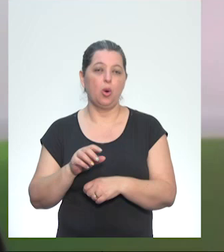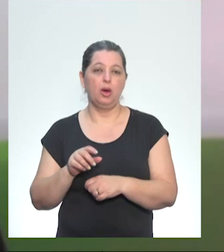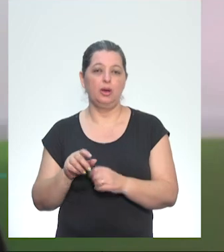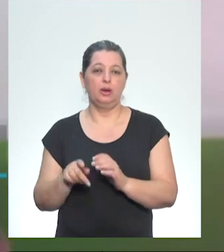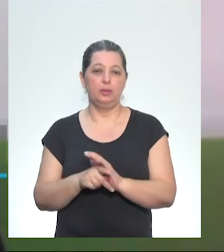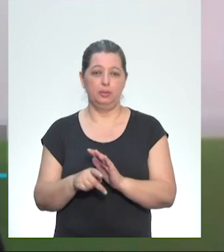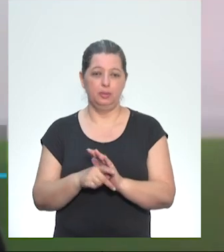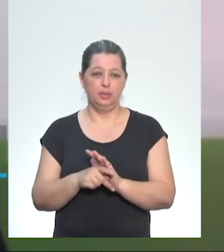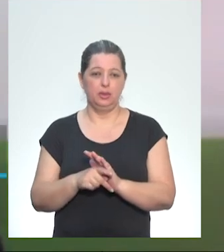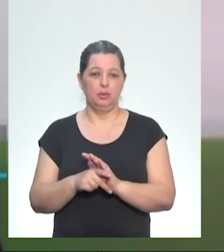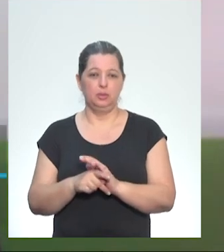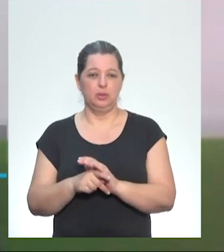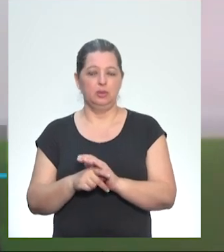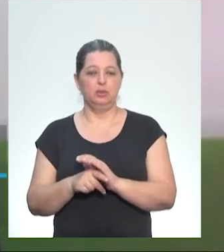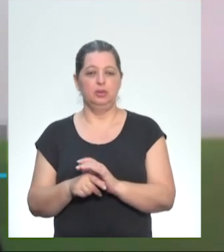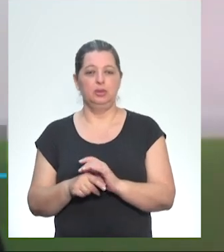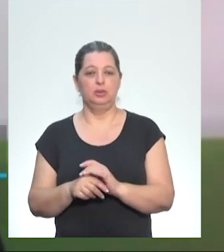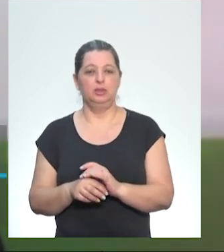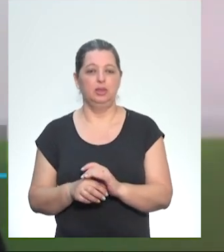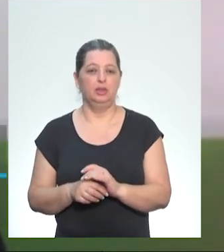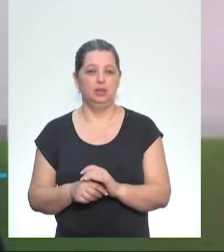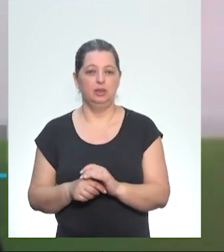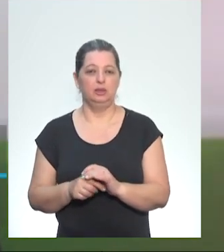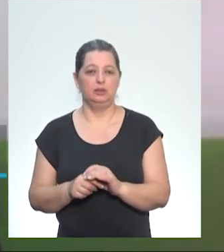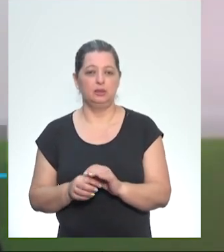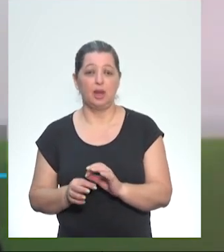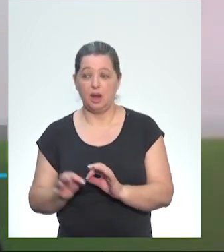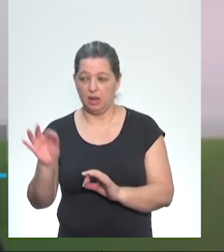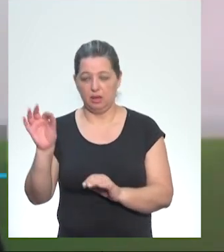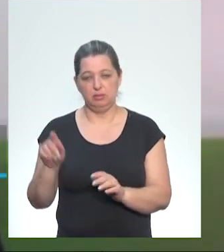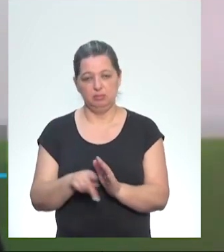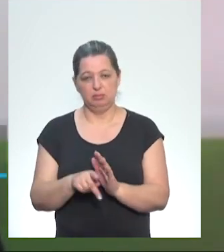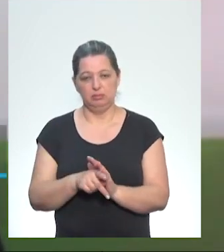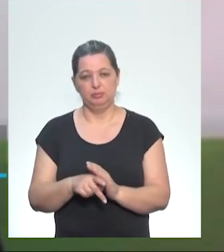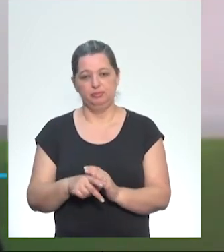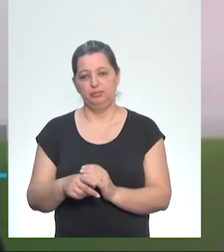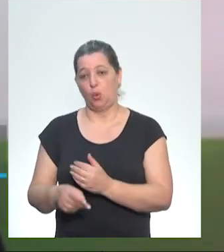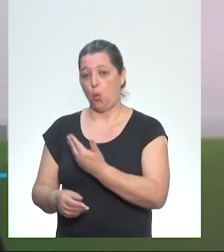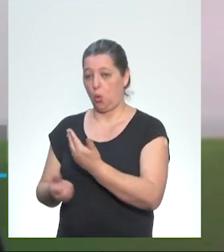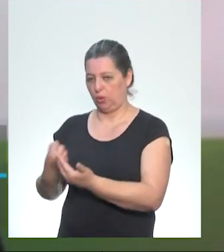então é o 11, então nós estamos aqui em São Paulo, né?